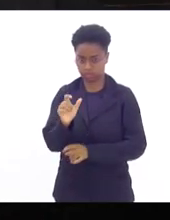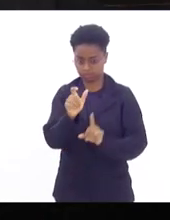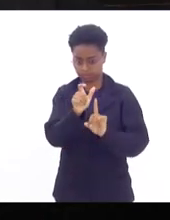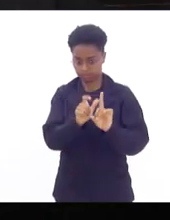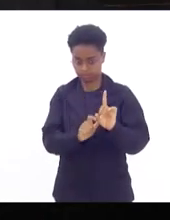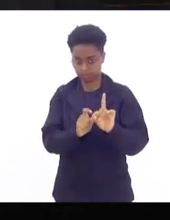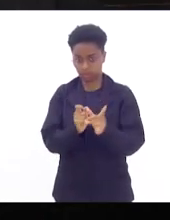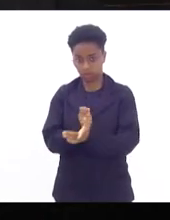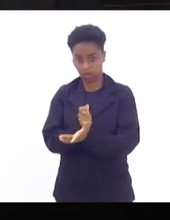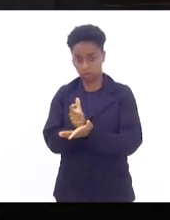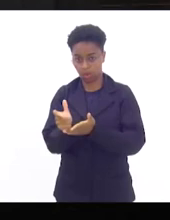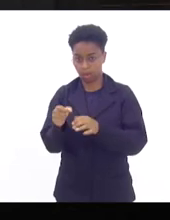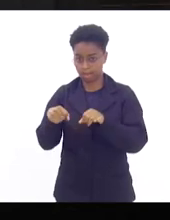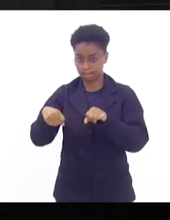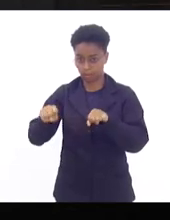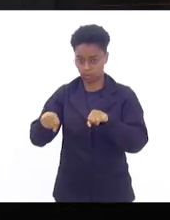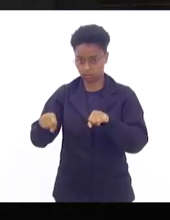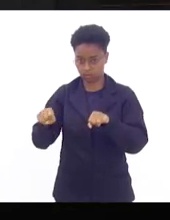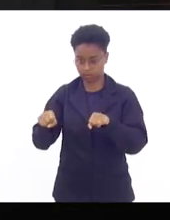comprou uma moto,